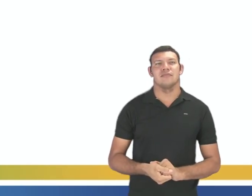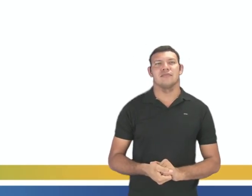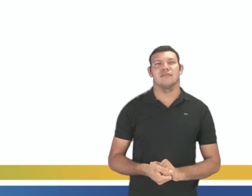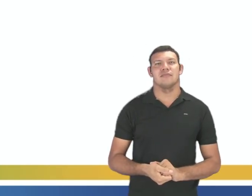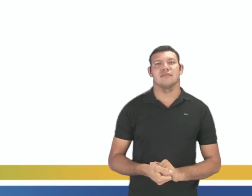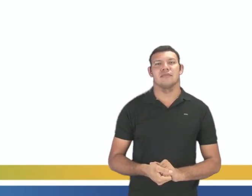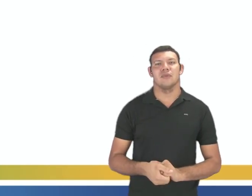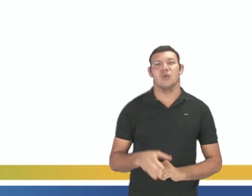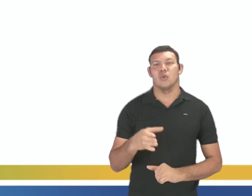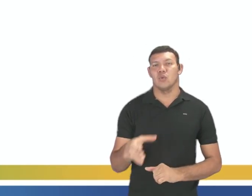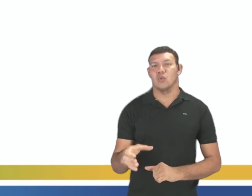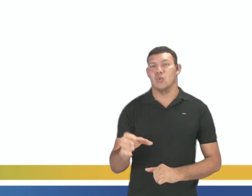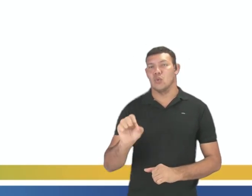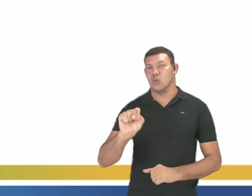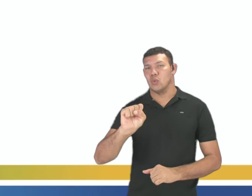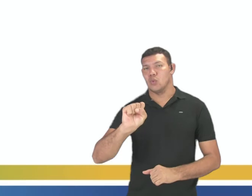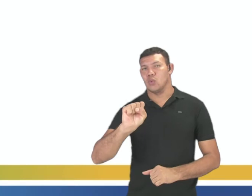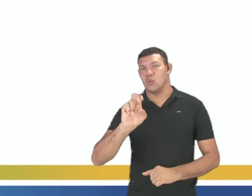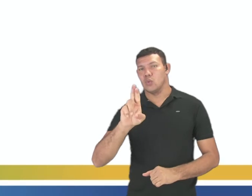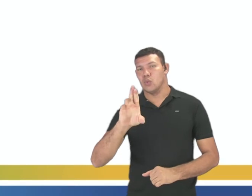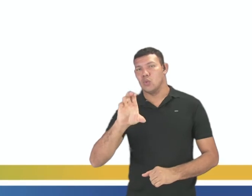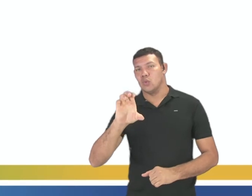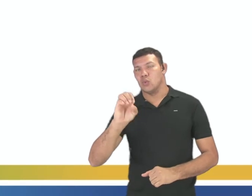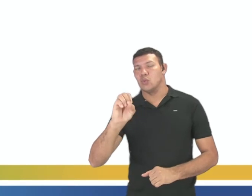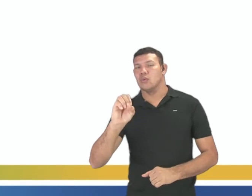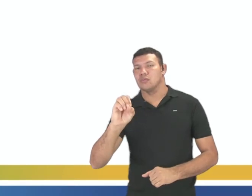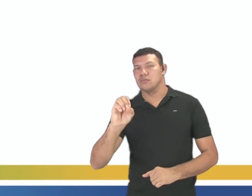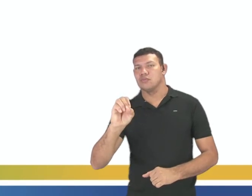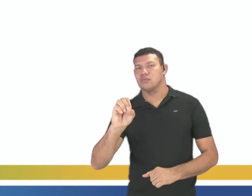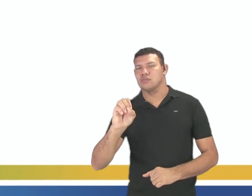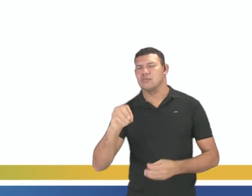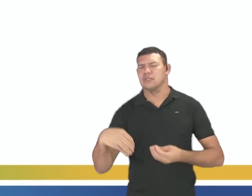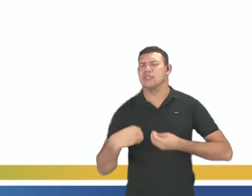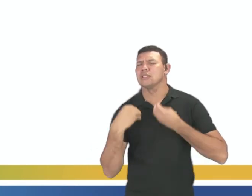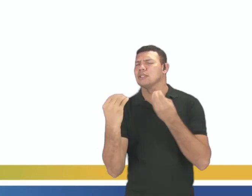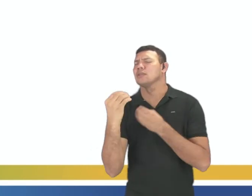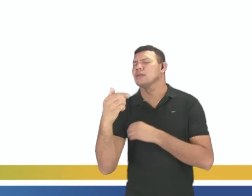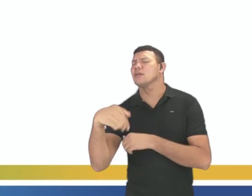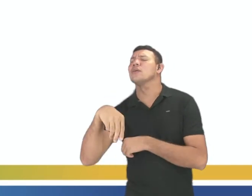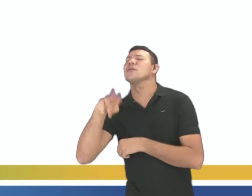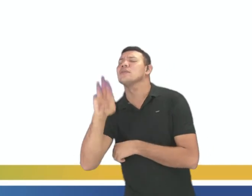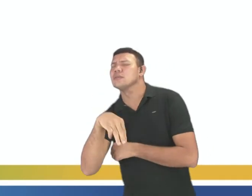suco? Dar a quem? We, o pronome objeto,